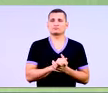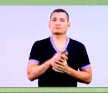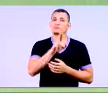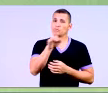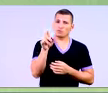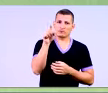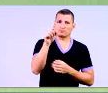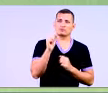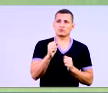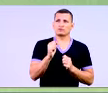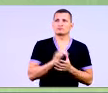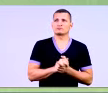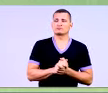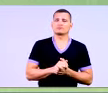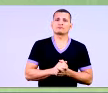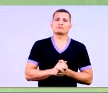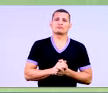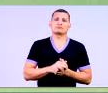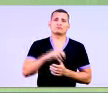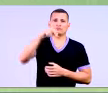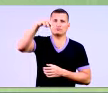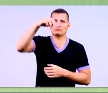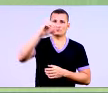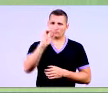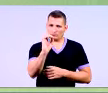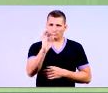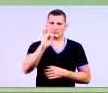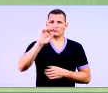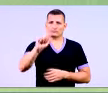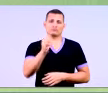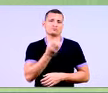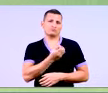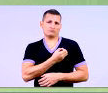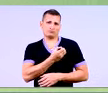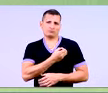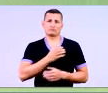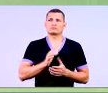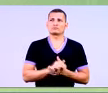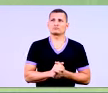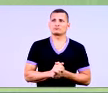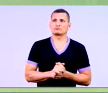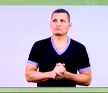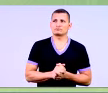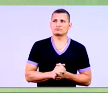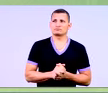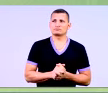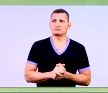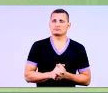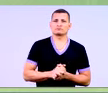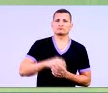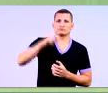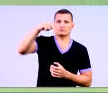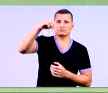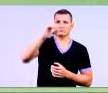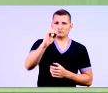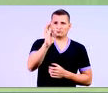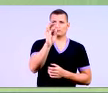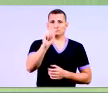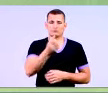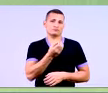chamar aqui de nota poderia chamar de nota aluno